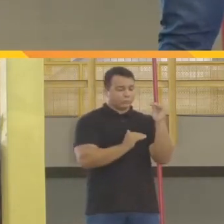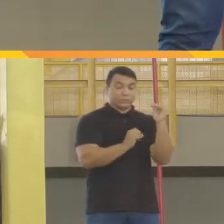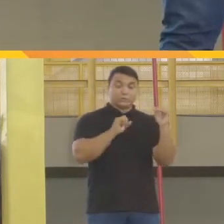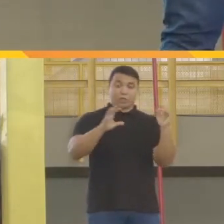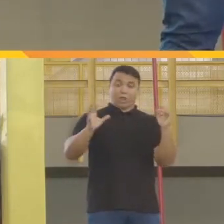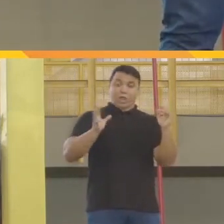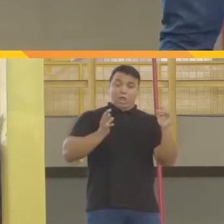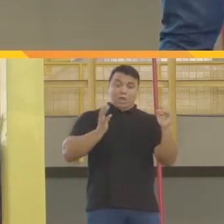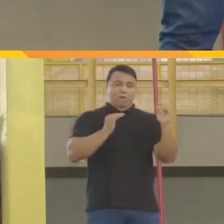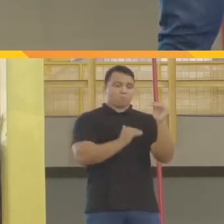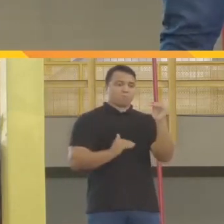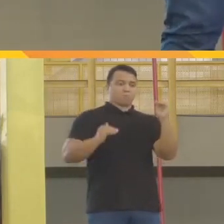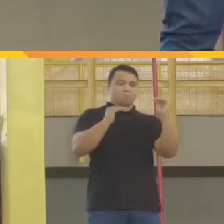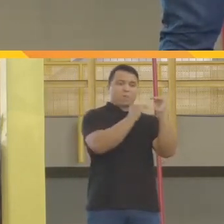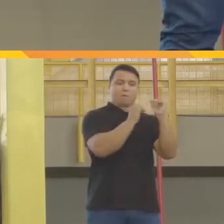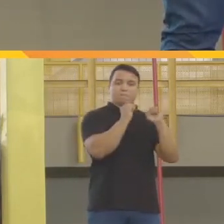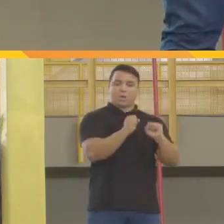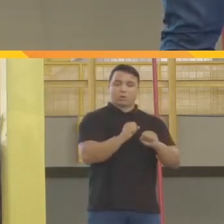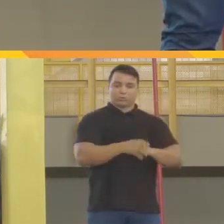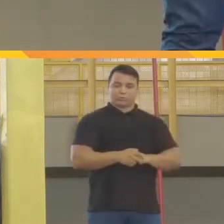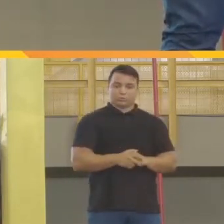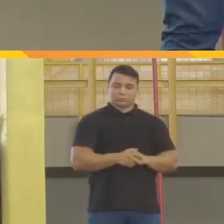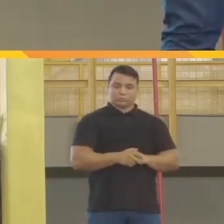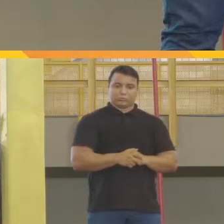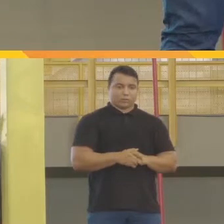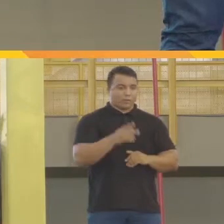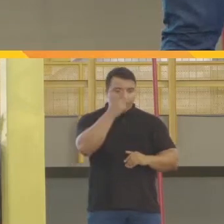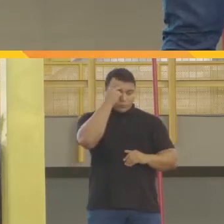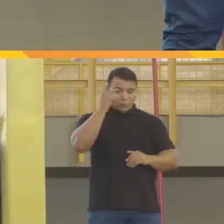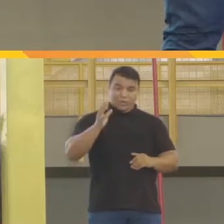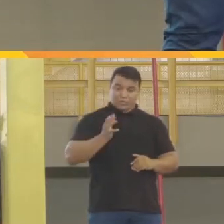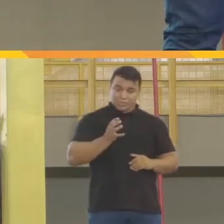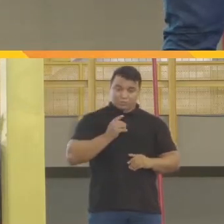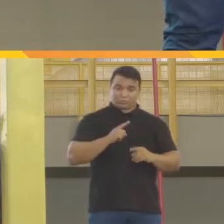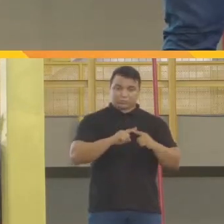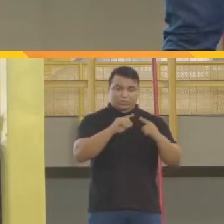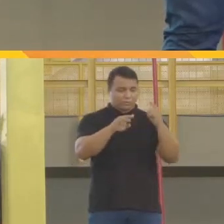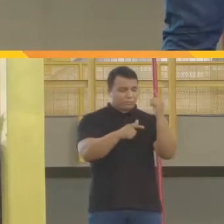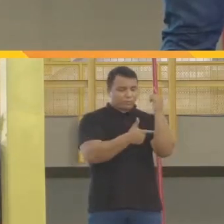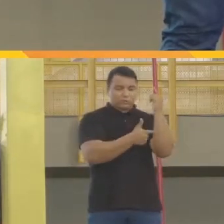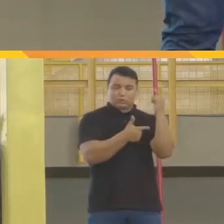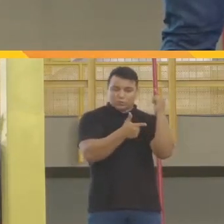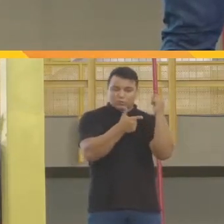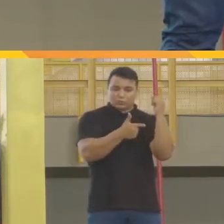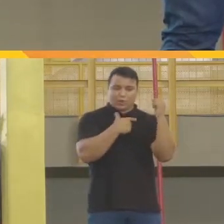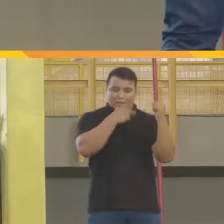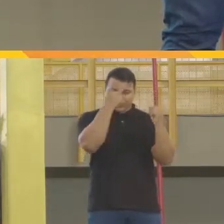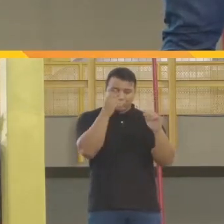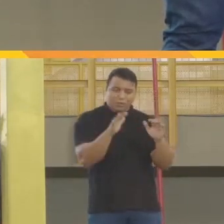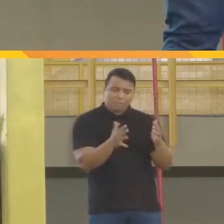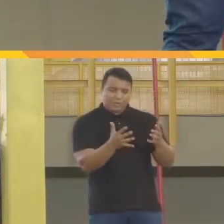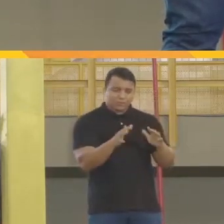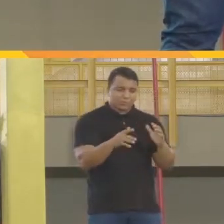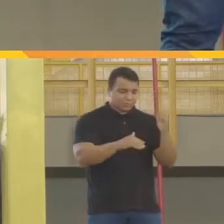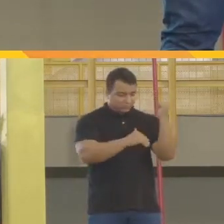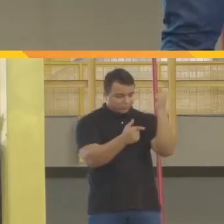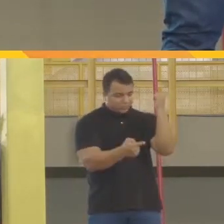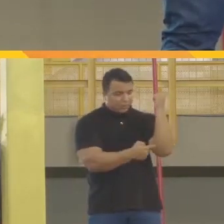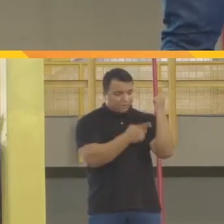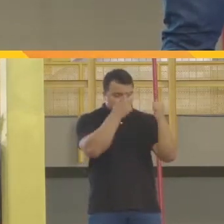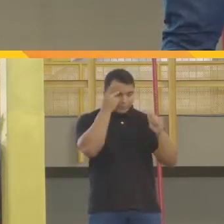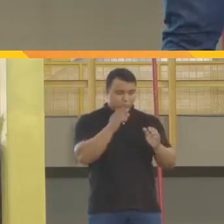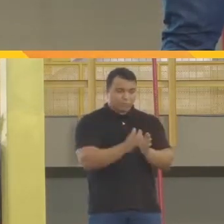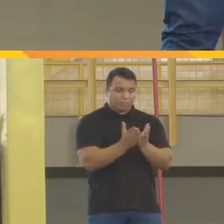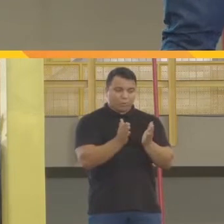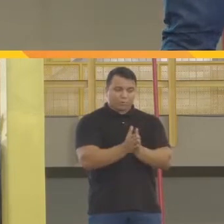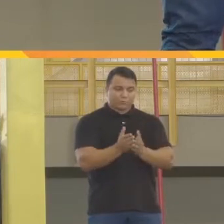centro de Fortaleza, era onde ficavam as pessoas mais ricas. Aí tinha um segundo andar para as classes intermediárias e o andar de baixo para as classes